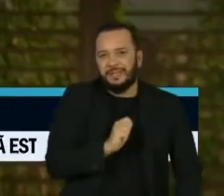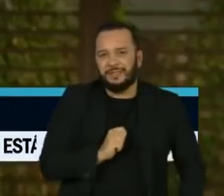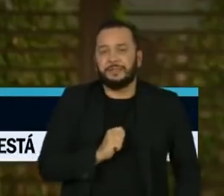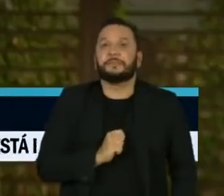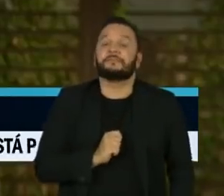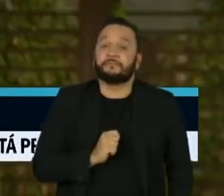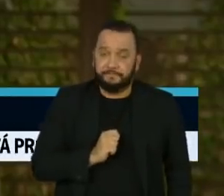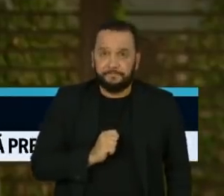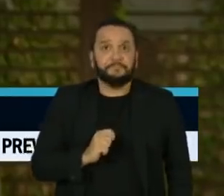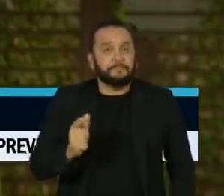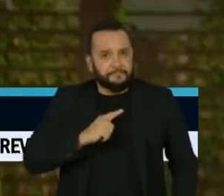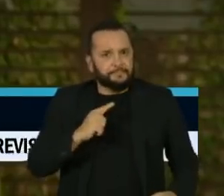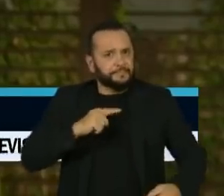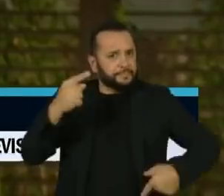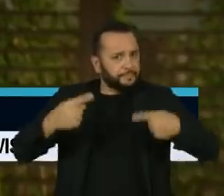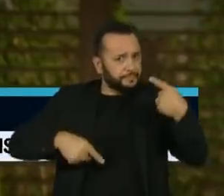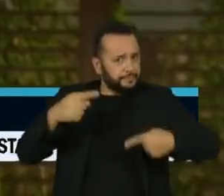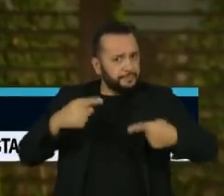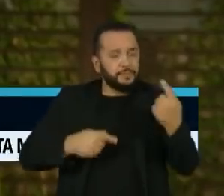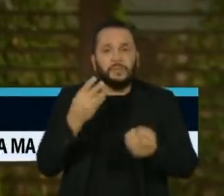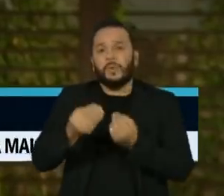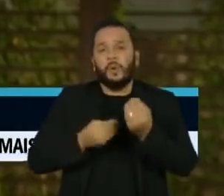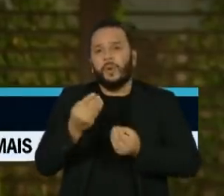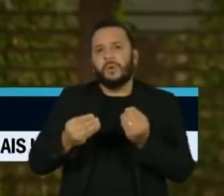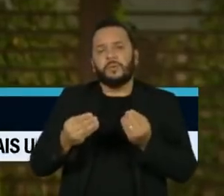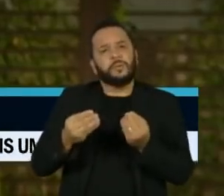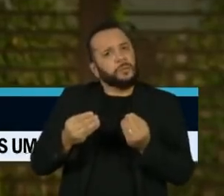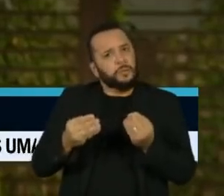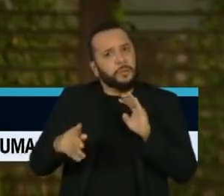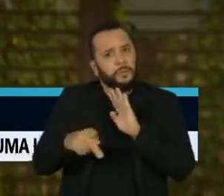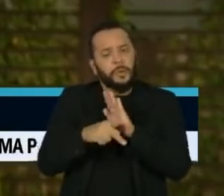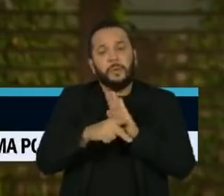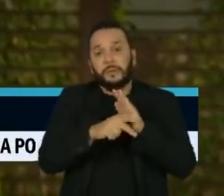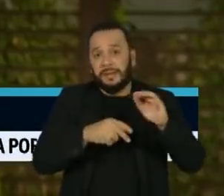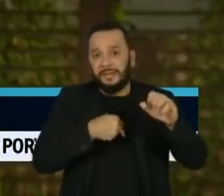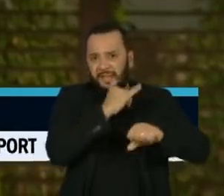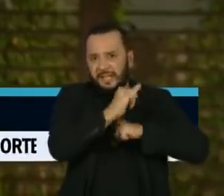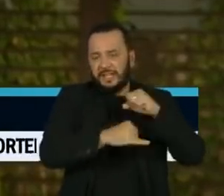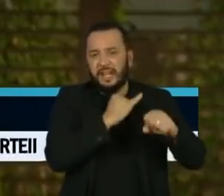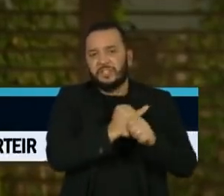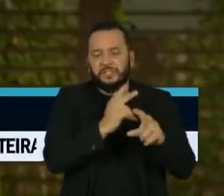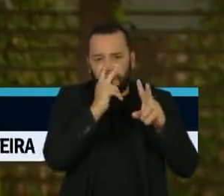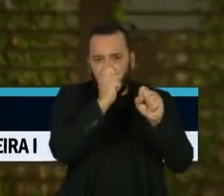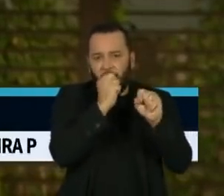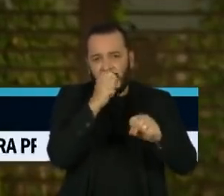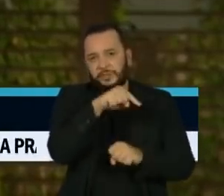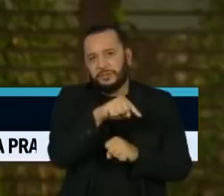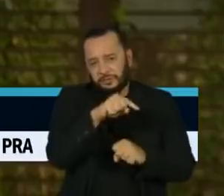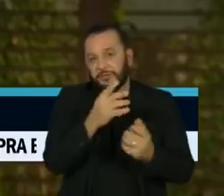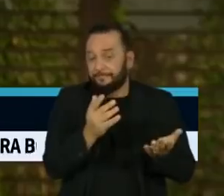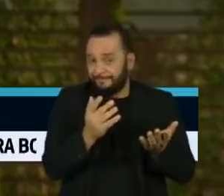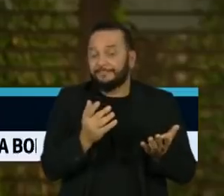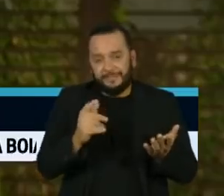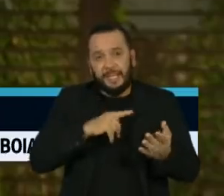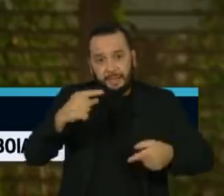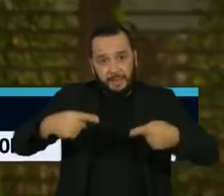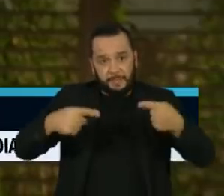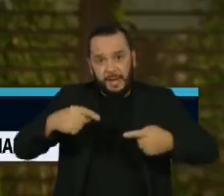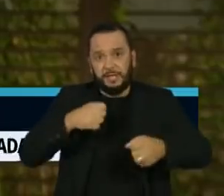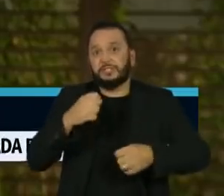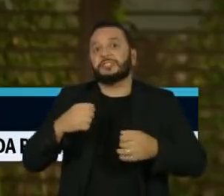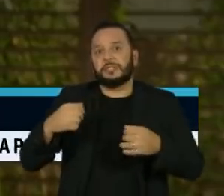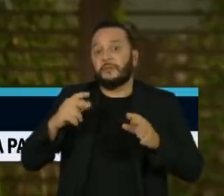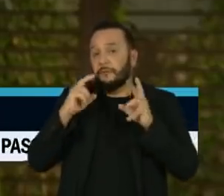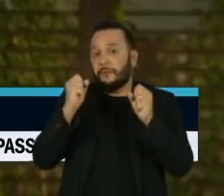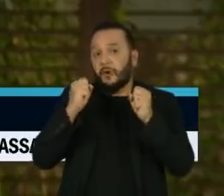o debate sobre fortalecer a segurança digital e garantir a soberania nacional no ambiente online ganhou força nos últimos anos